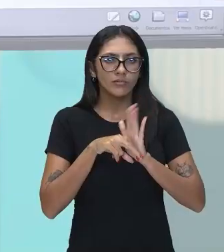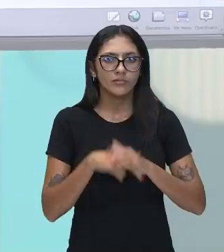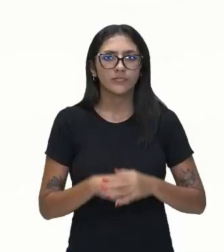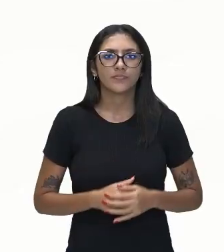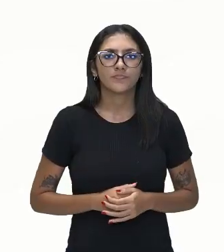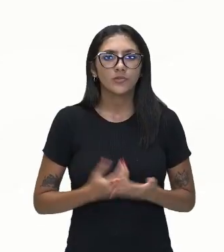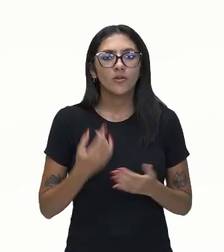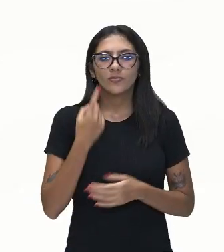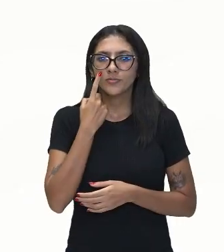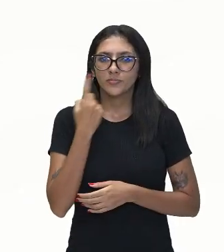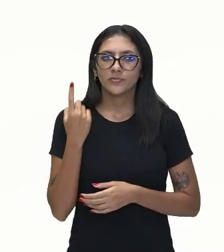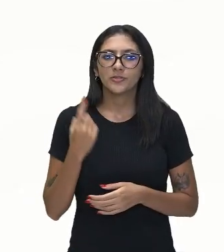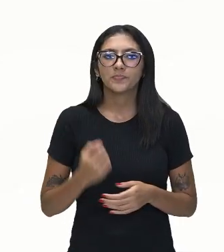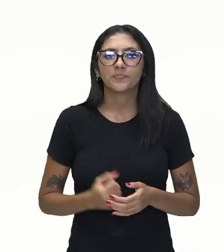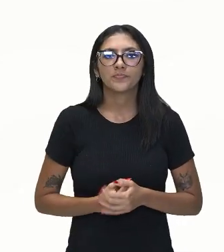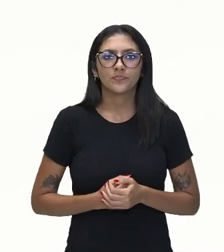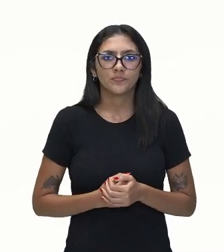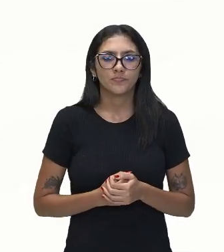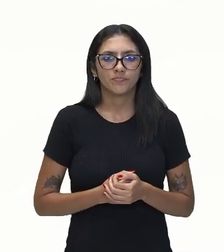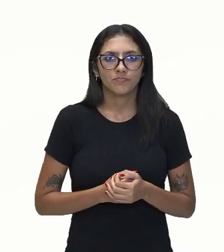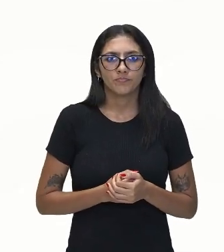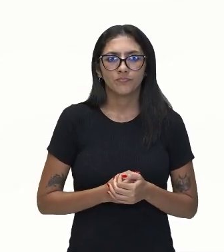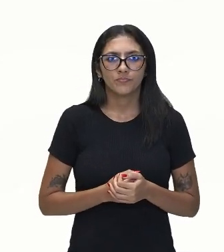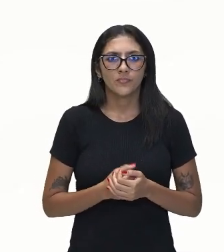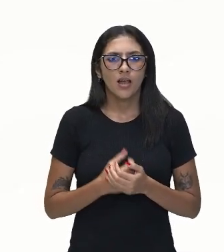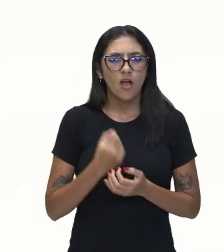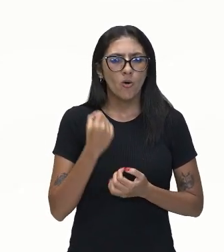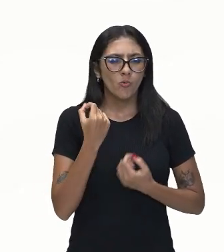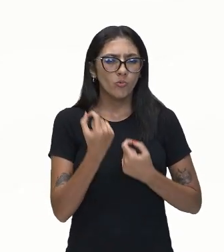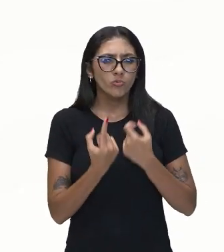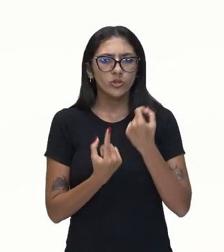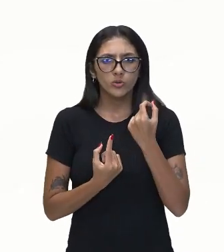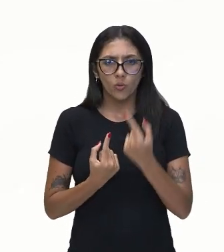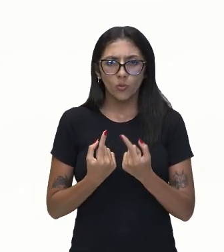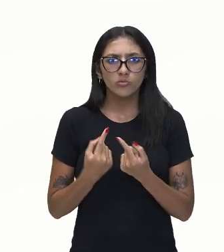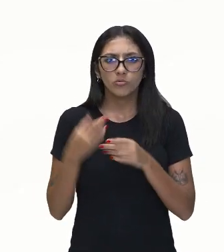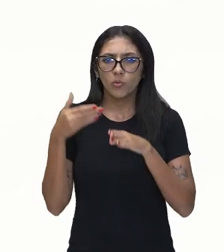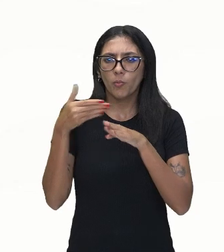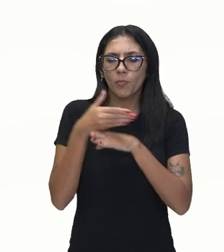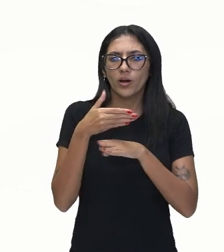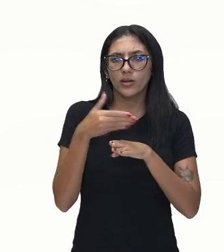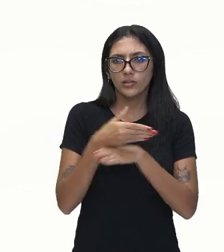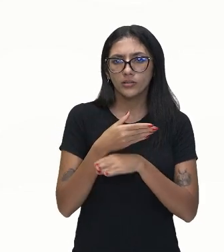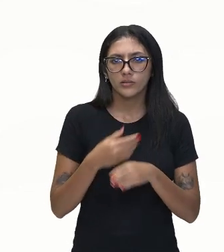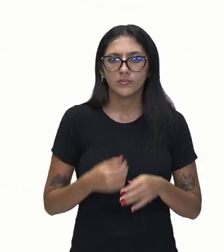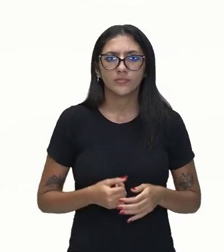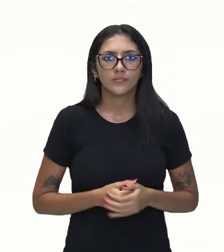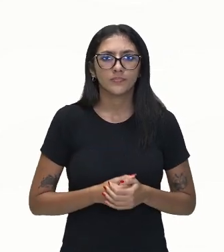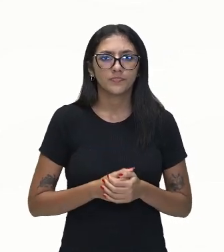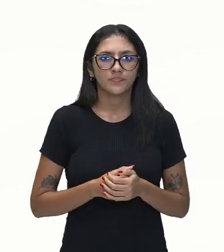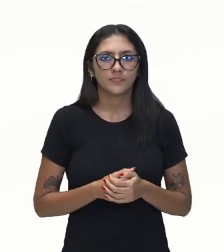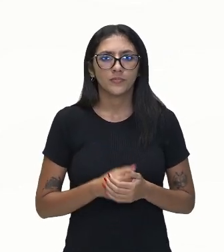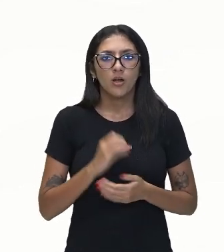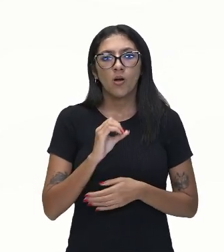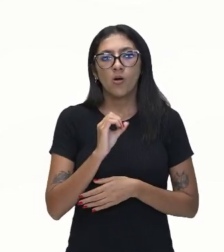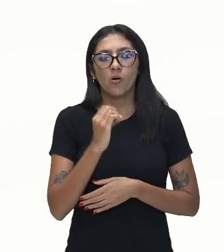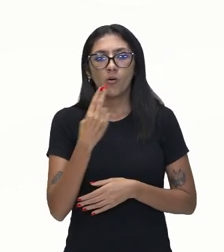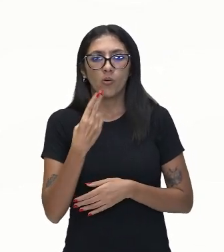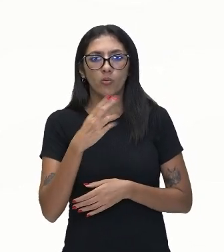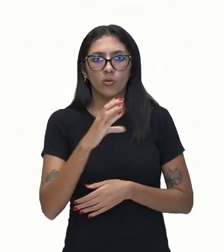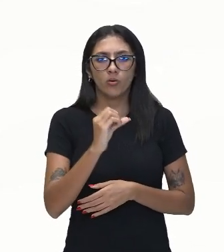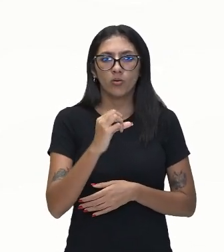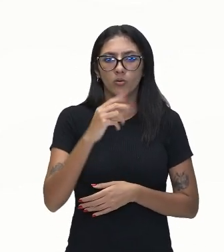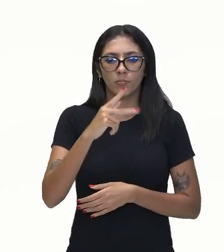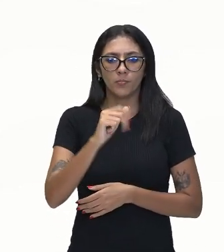veja aqui, um e outro compareceu, o verbo no singular. Ou um e outro compareceram.